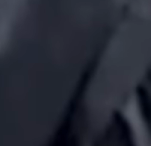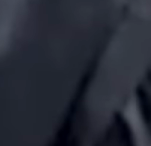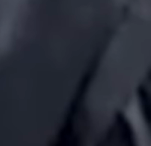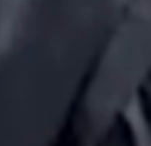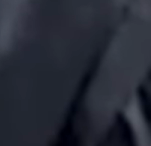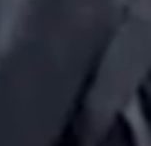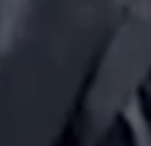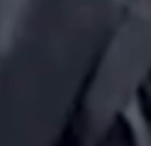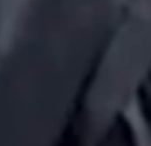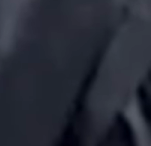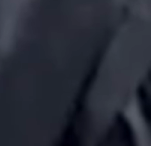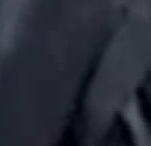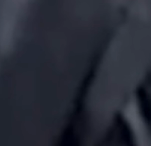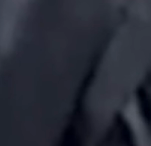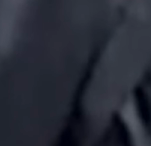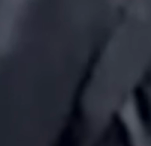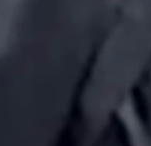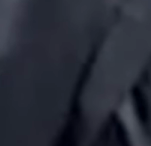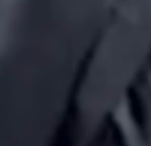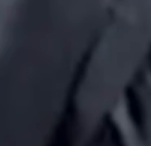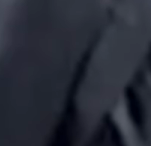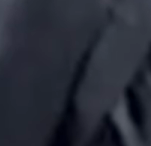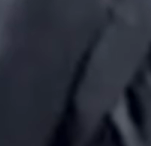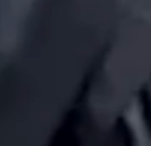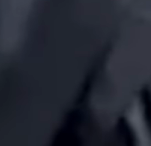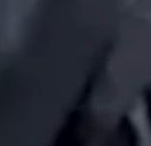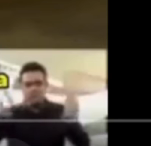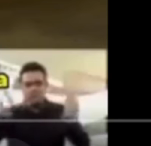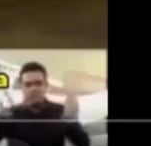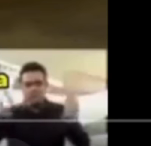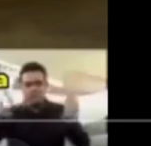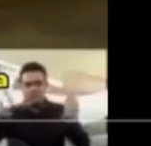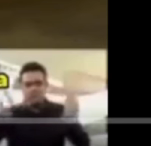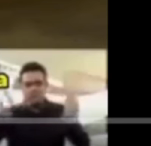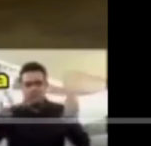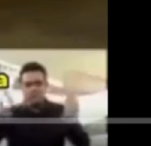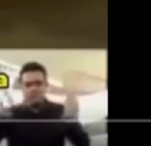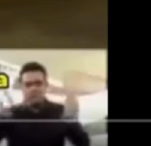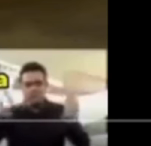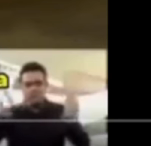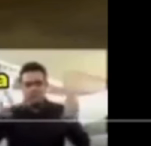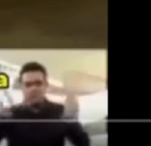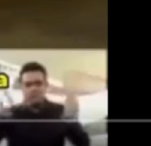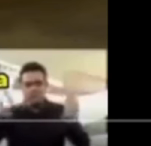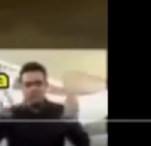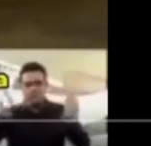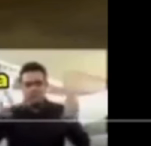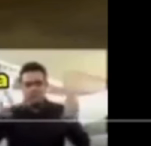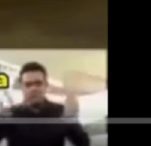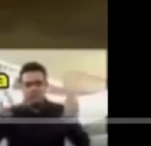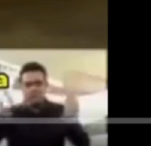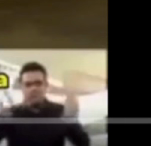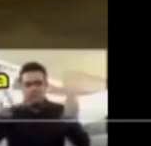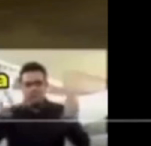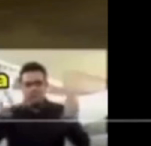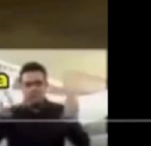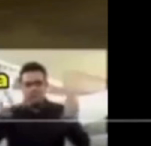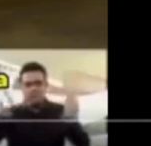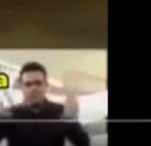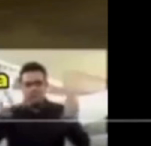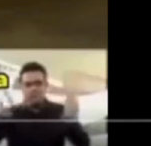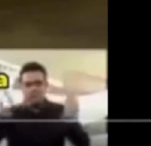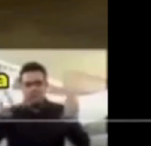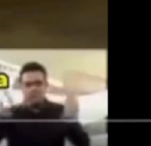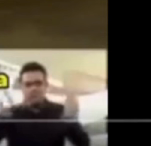de meme mas de meme não tem absolutamente nada né galera aqui não é um meme mas é como se fosse o